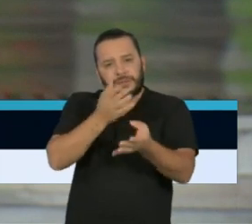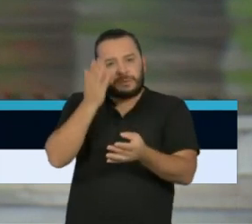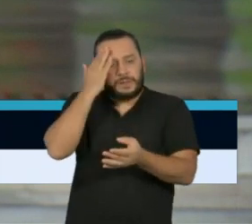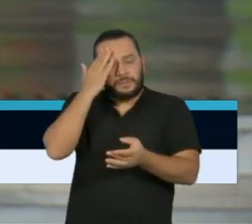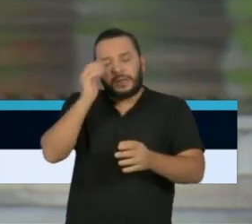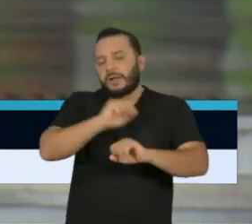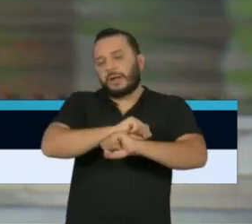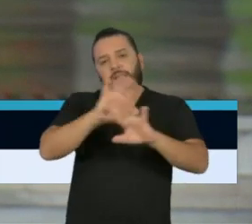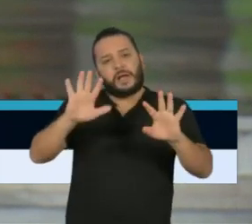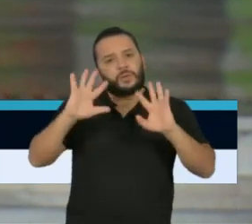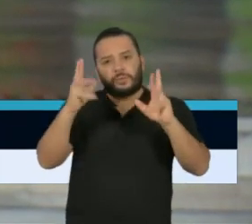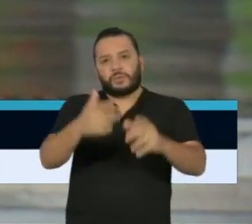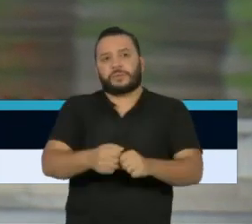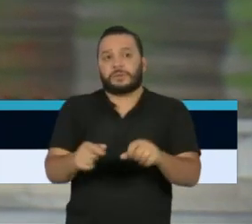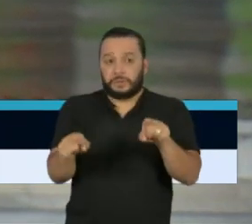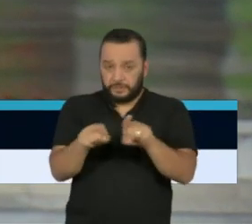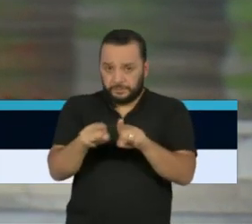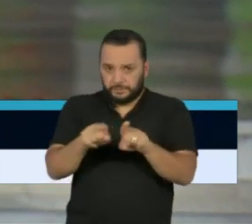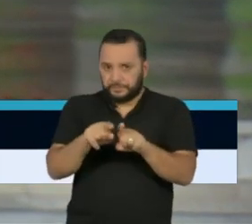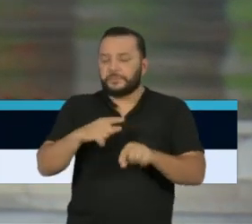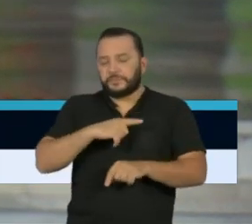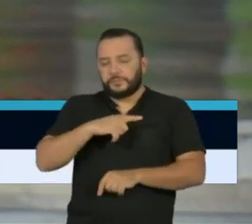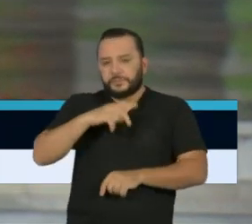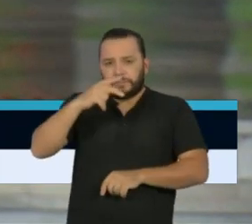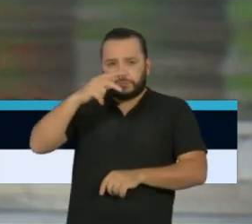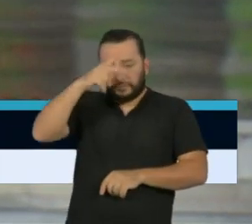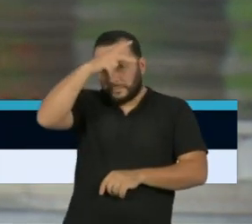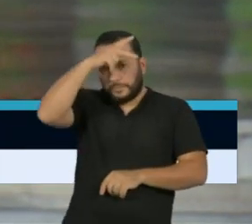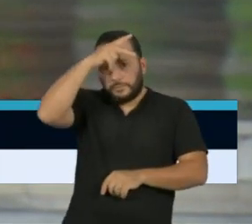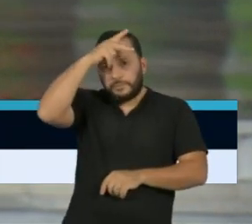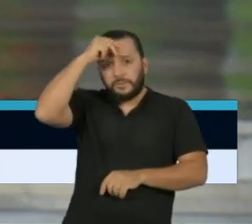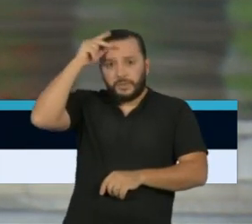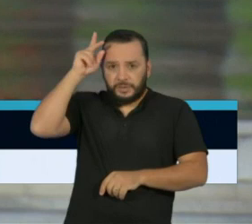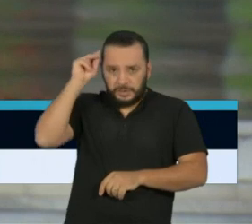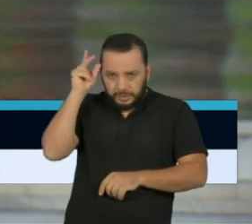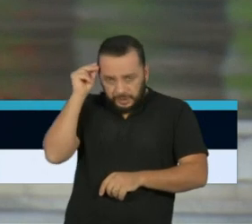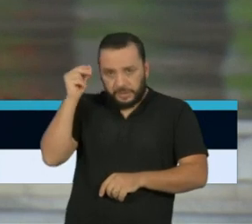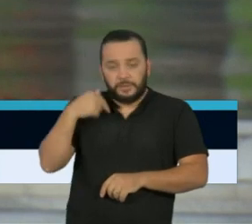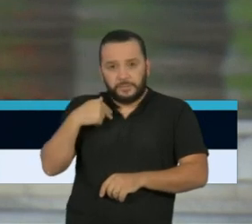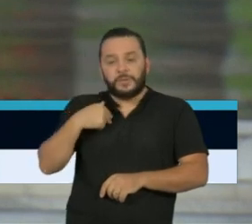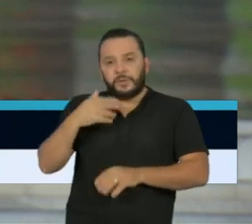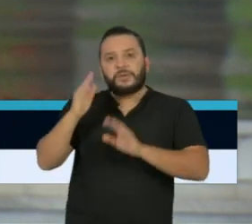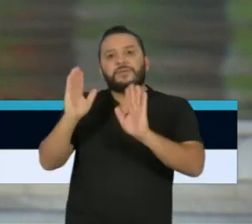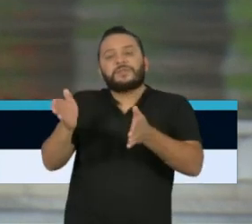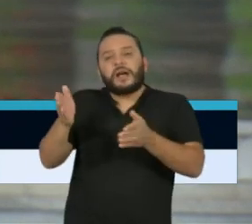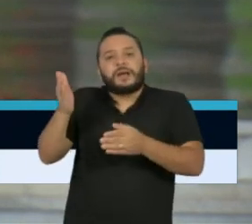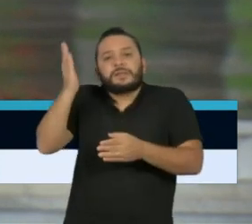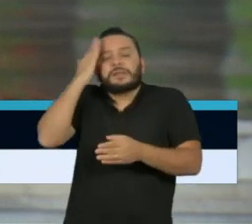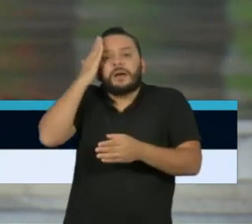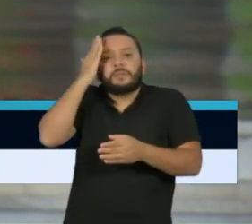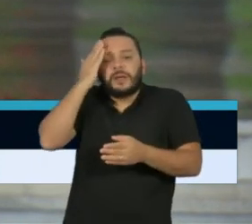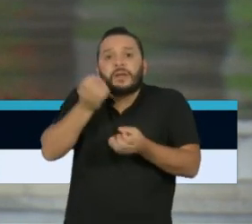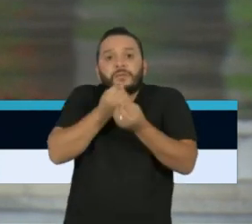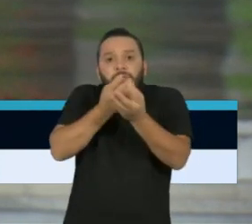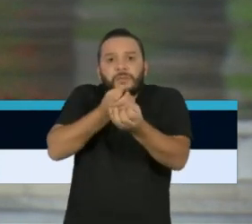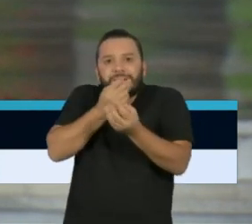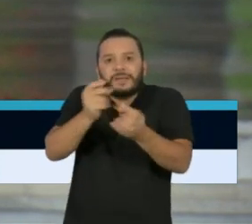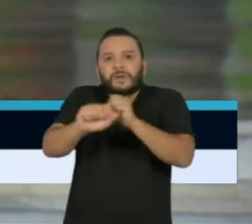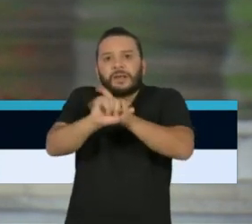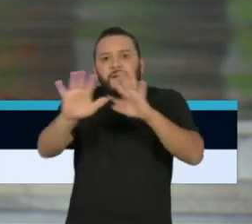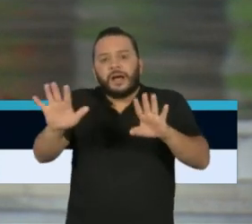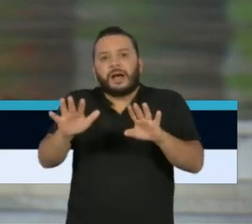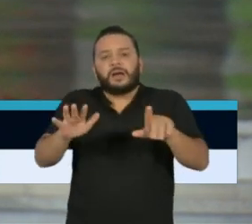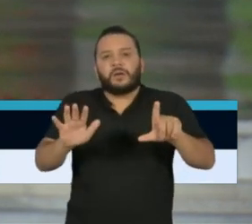que os municípios vão ter acesso à visão de distanciamento, a média de isolamento social por município, todos os municípios que tenham mais